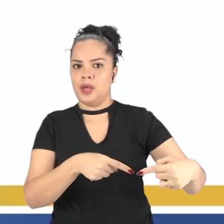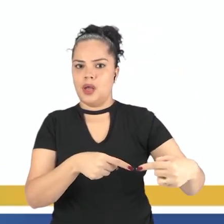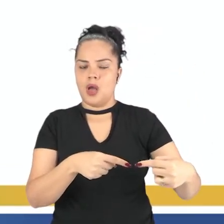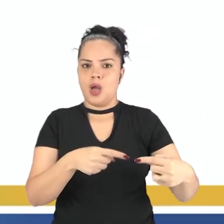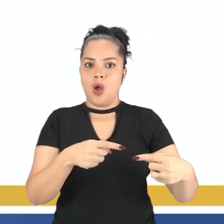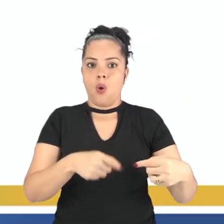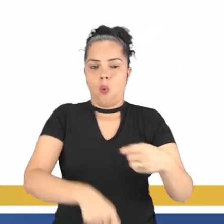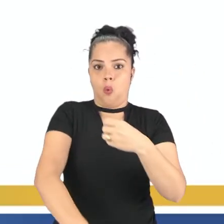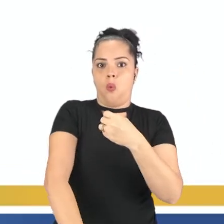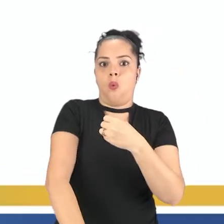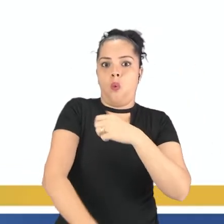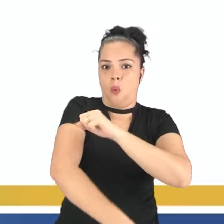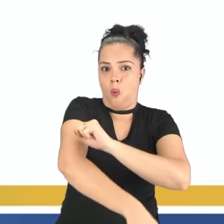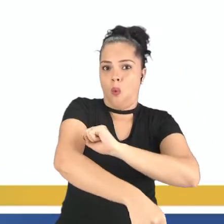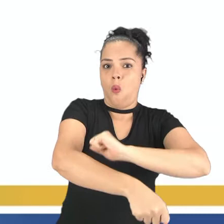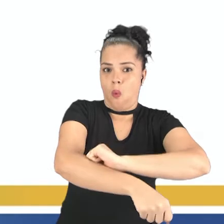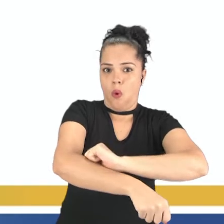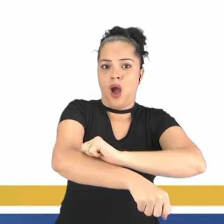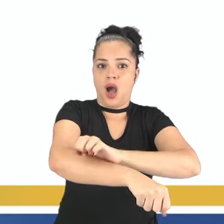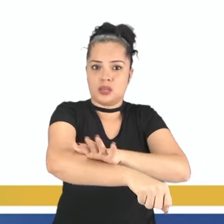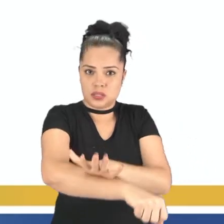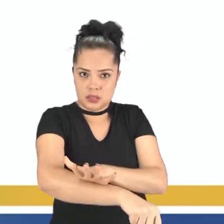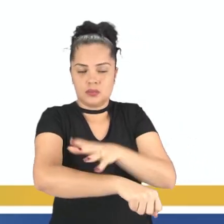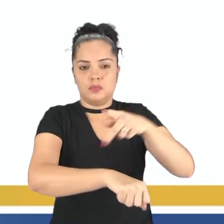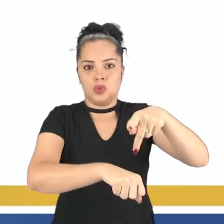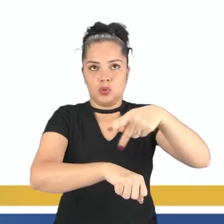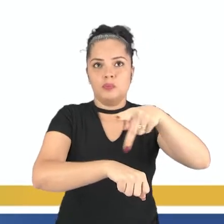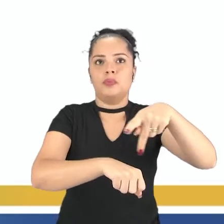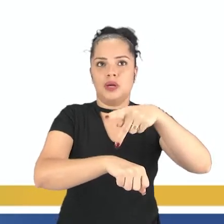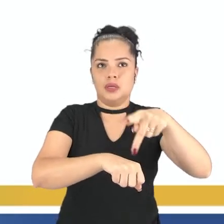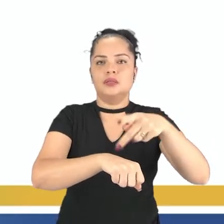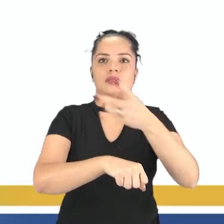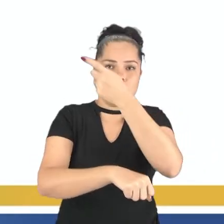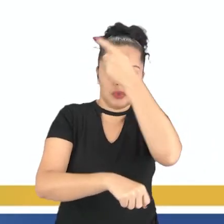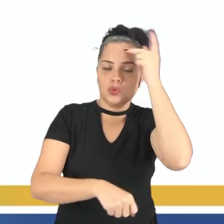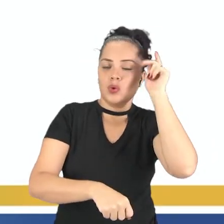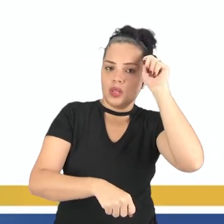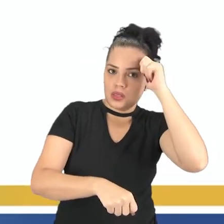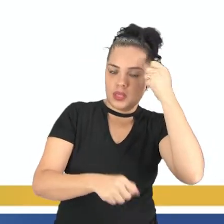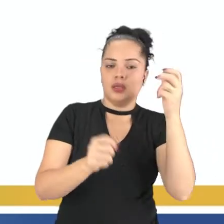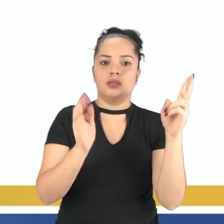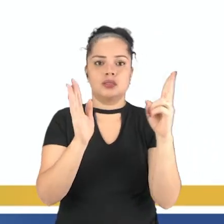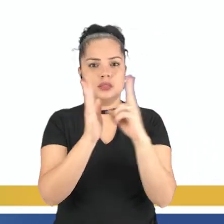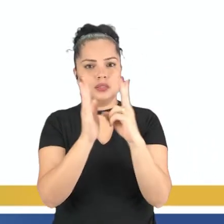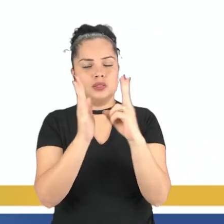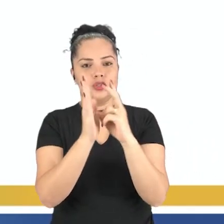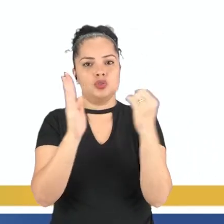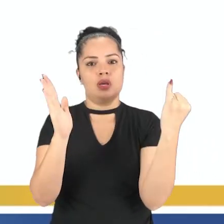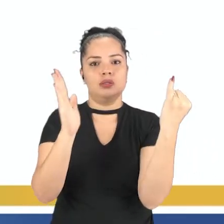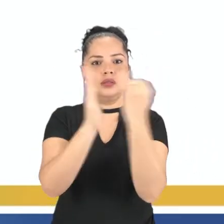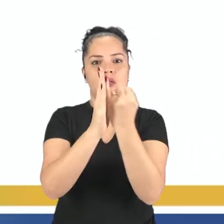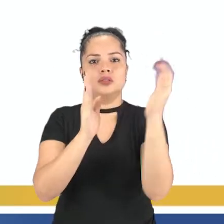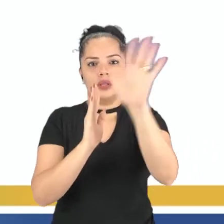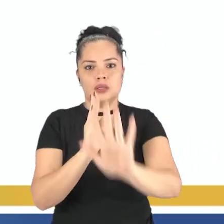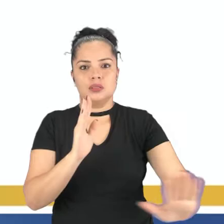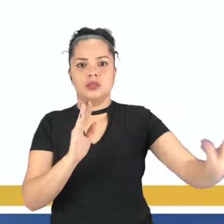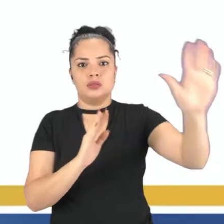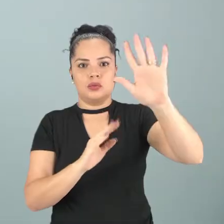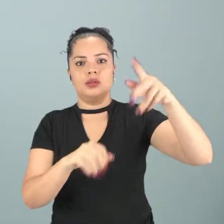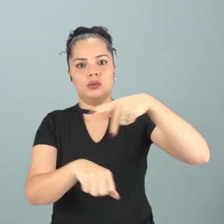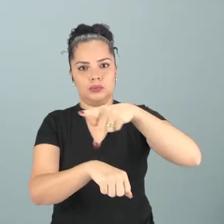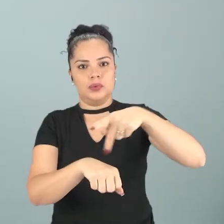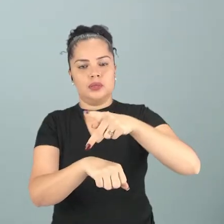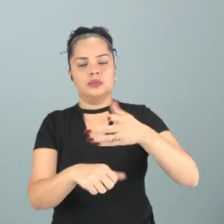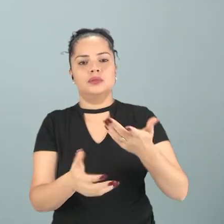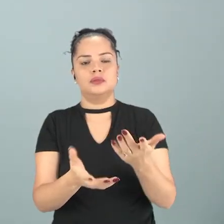a participação de negros e índios na construção da nossa identidade nacional. E o que é identidade nacional? O que é a nossa